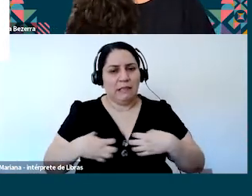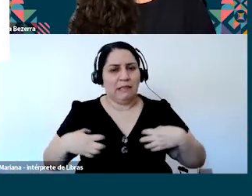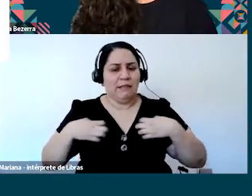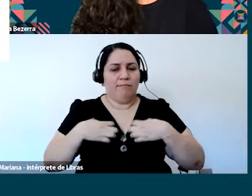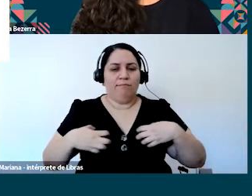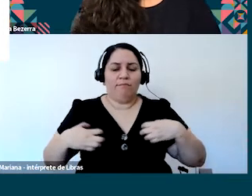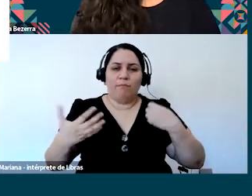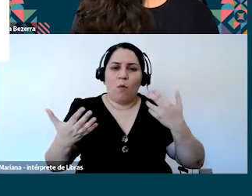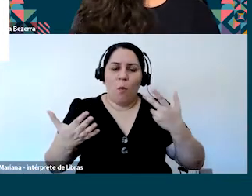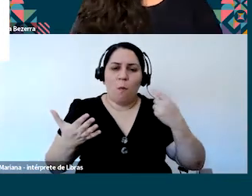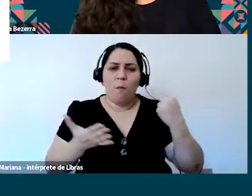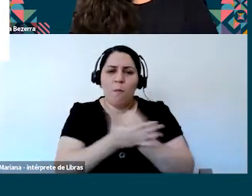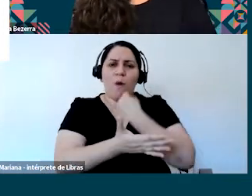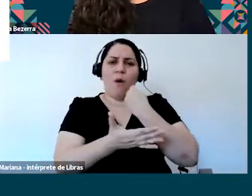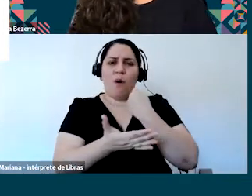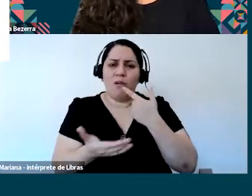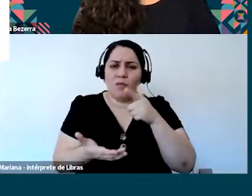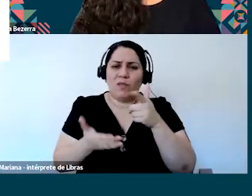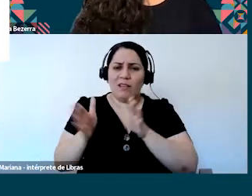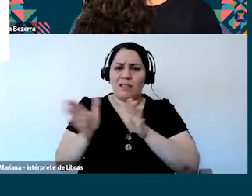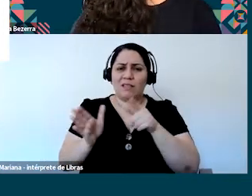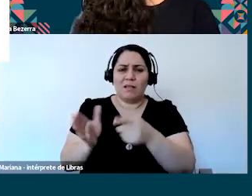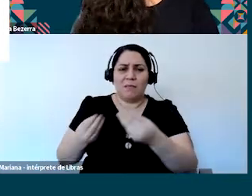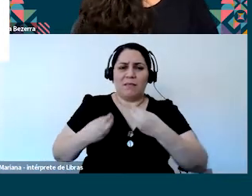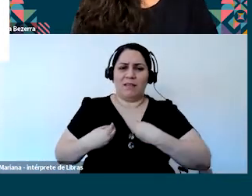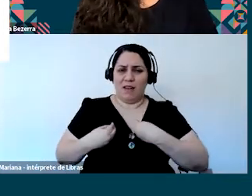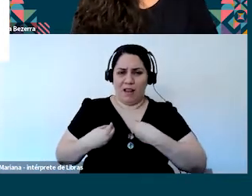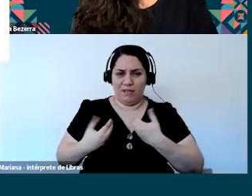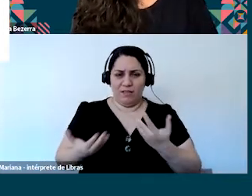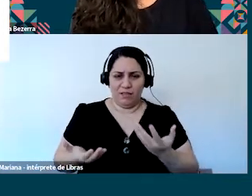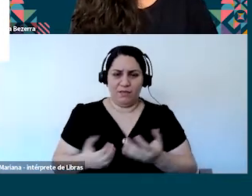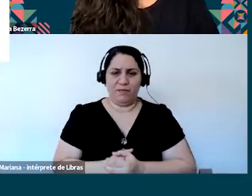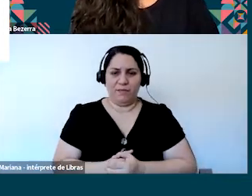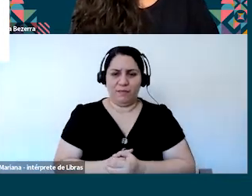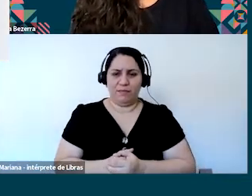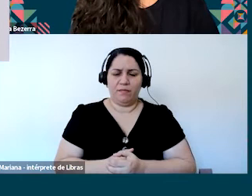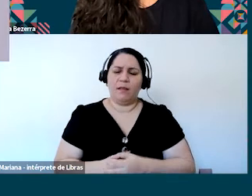É um pouco frustrante, né? Você ver que o curso não tem acessibilidade para você.